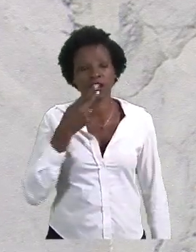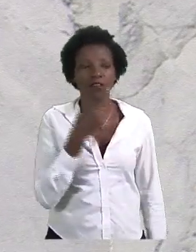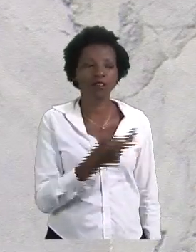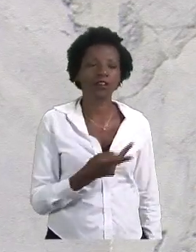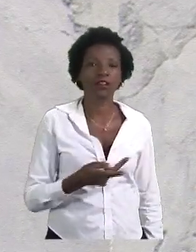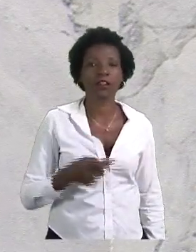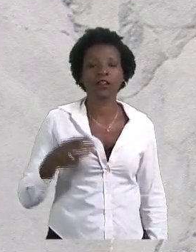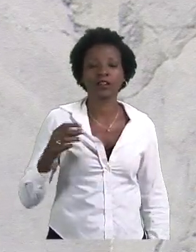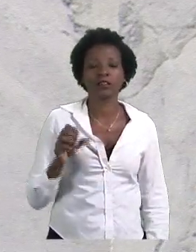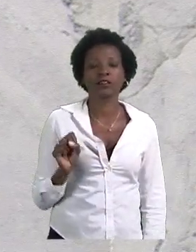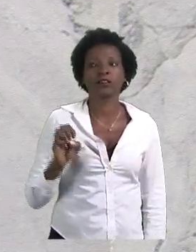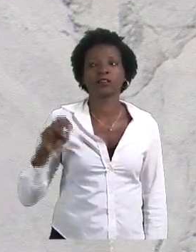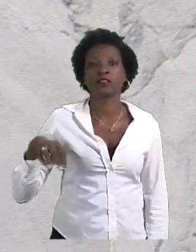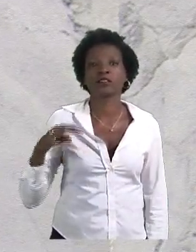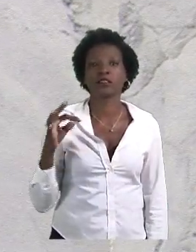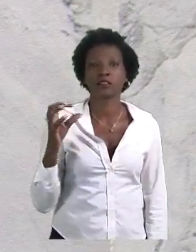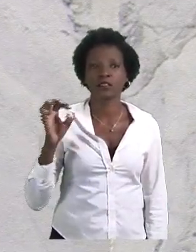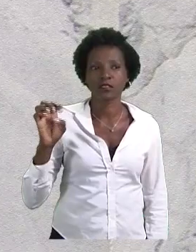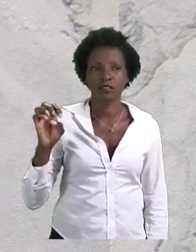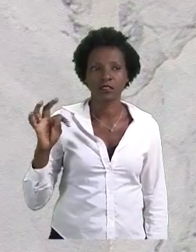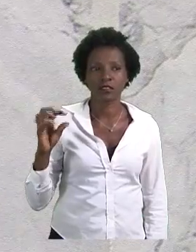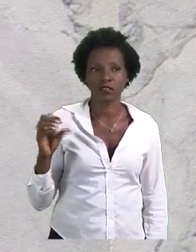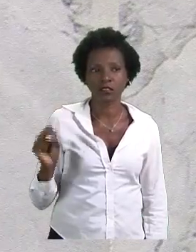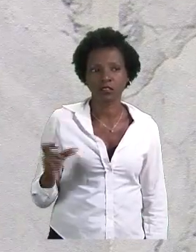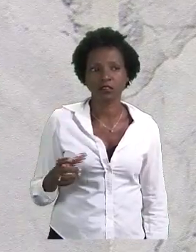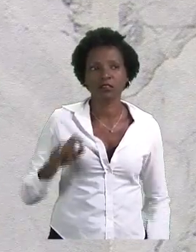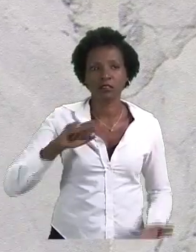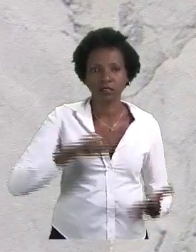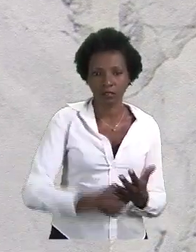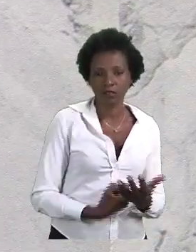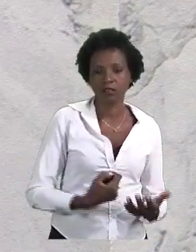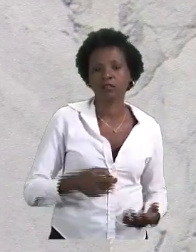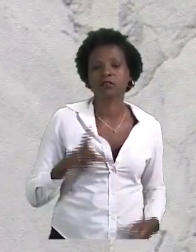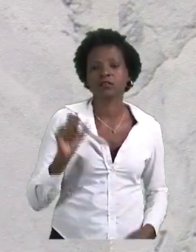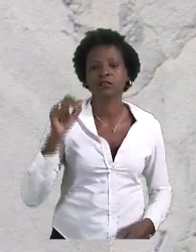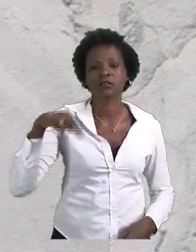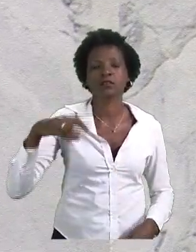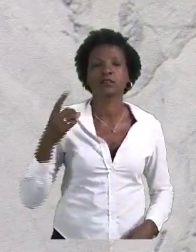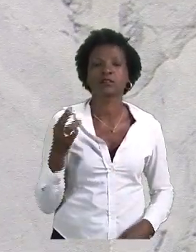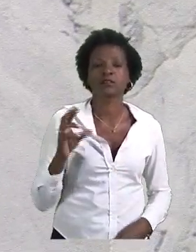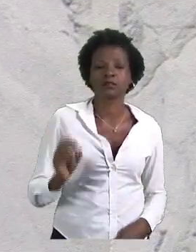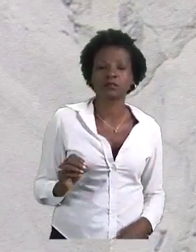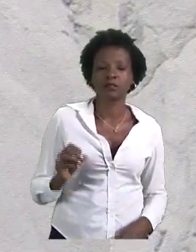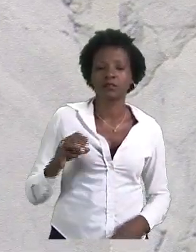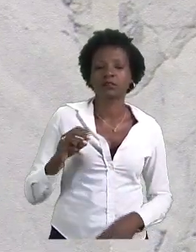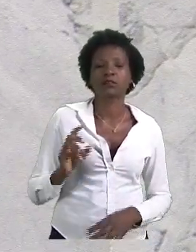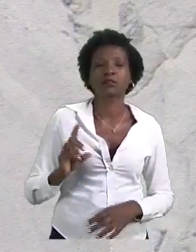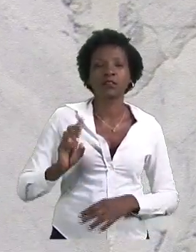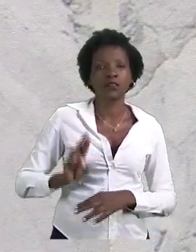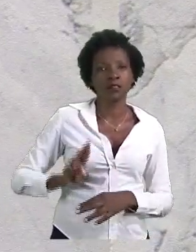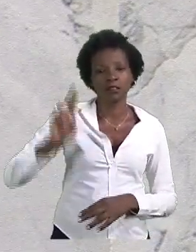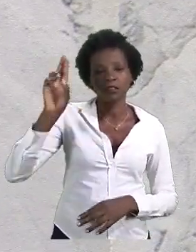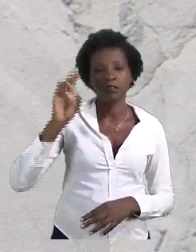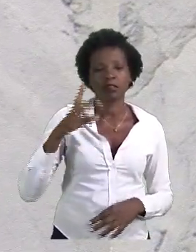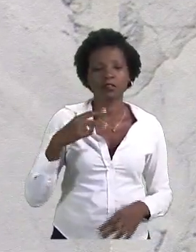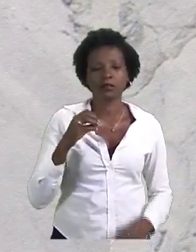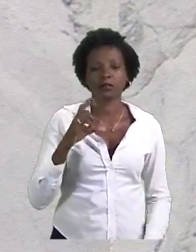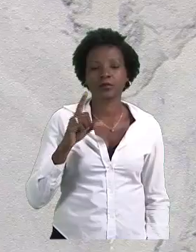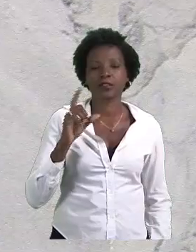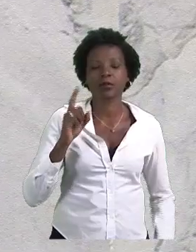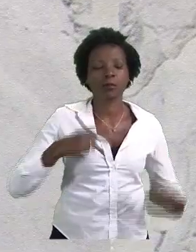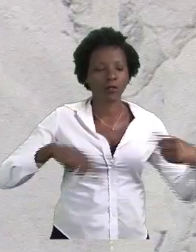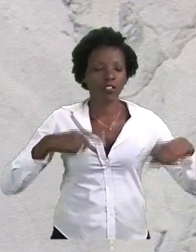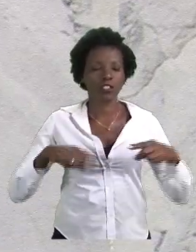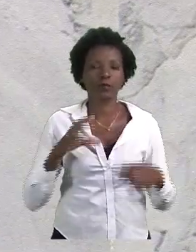senhor Leandro Narlock, jornalista, mestre em filosofia e autor do Guia Politicamente Incorreto de História do Brasil, entre outros. Então,